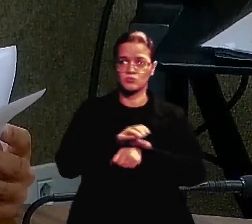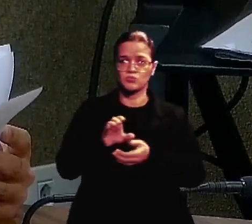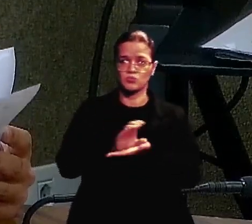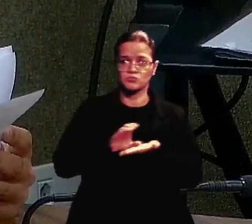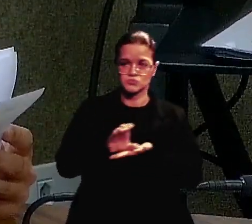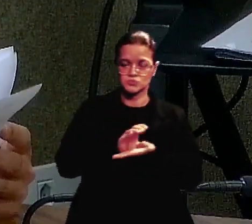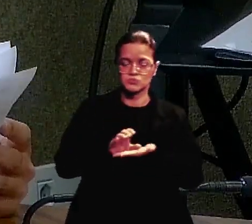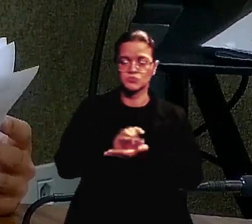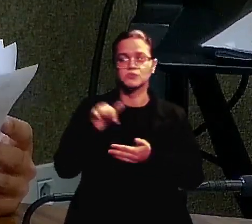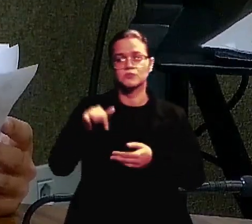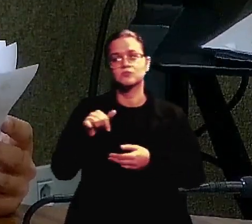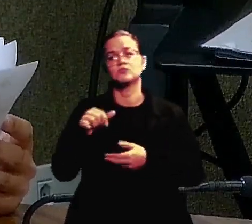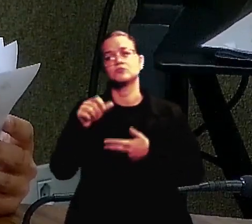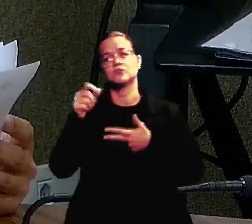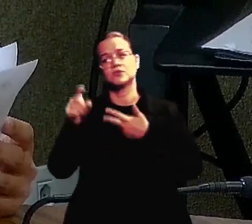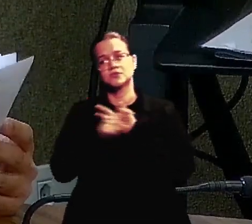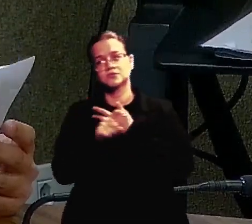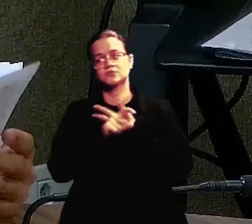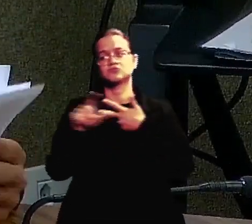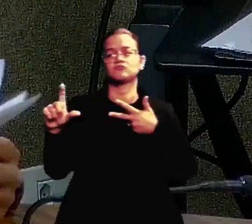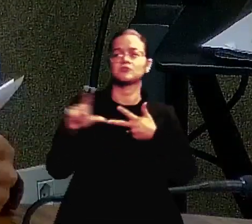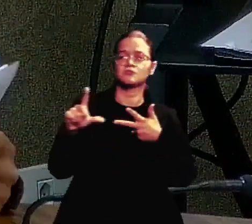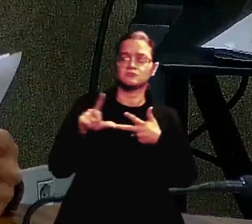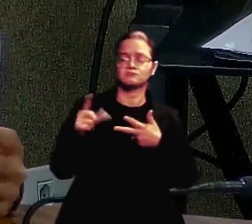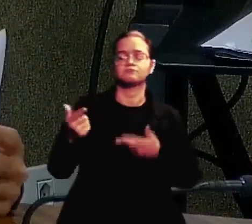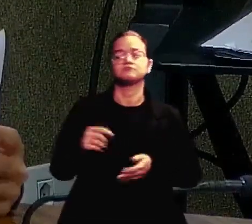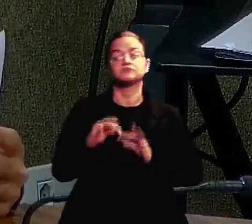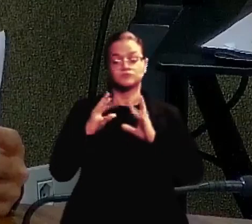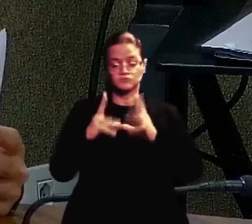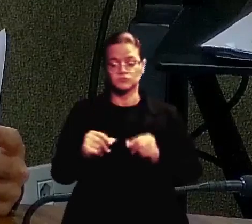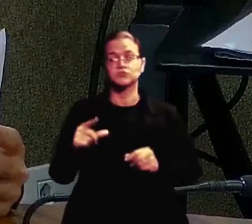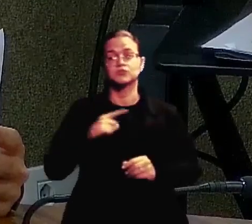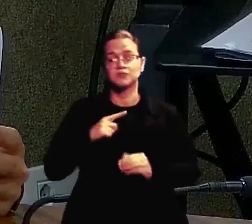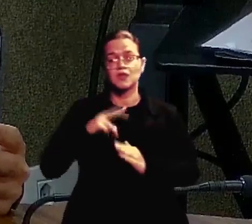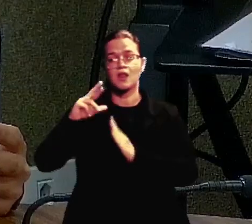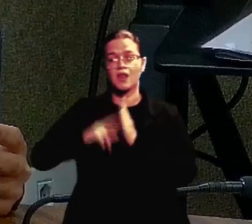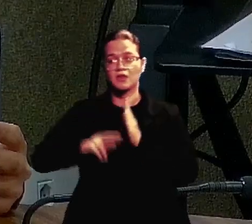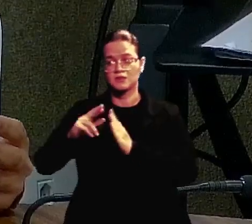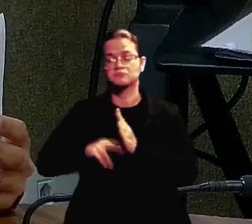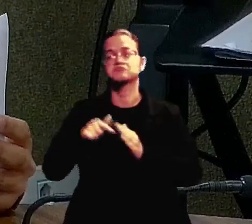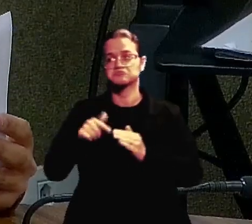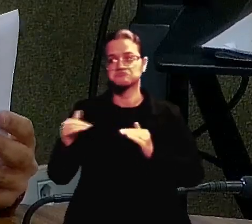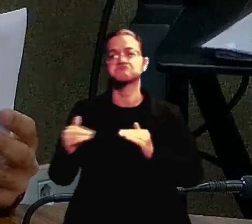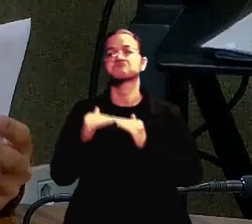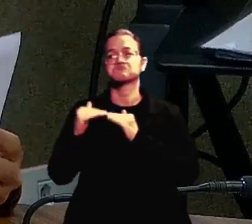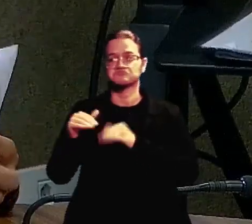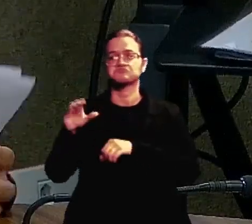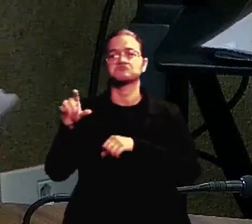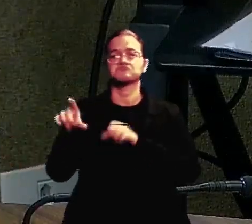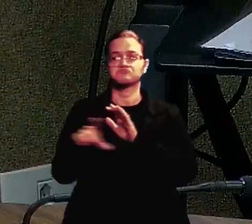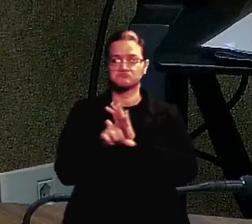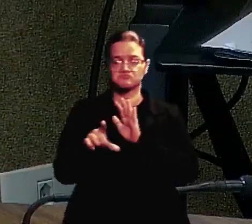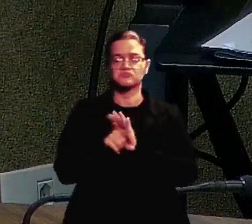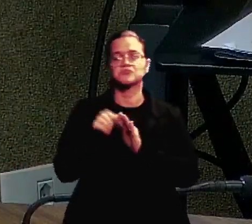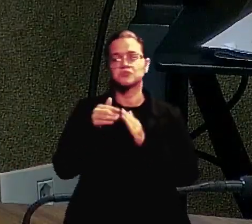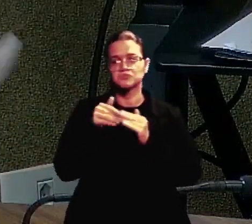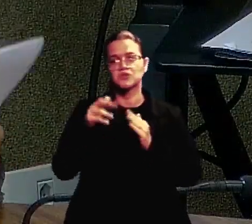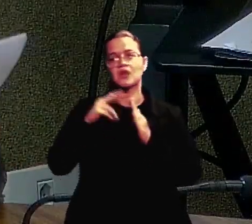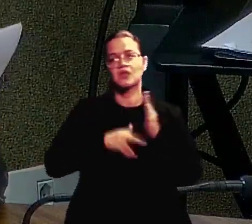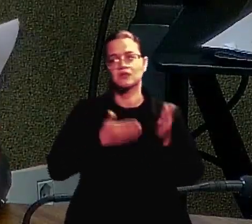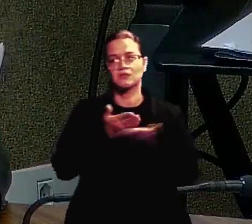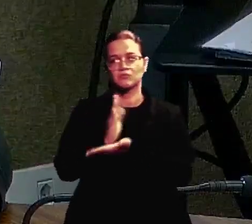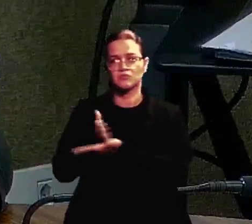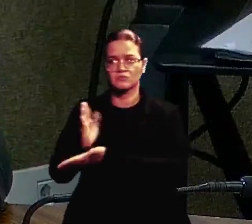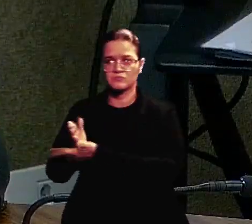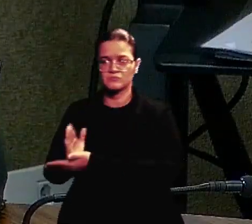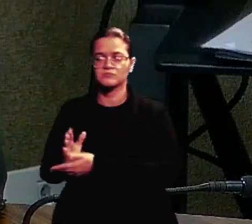da outras providências. Todos com parecer jurídico pela legalidade e relatórios pela aprovação.